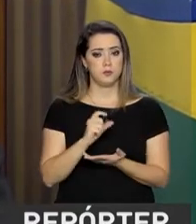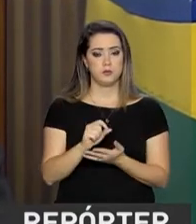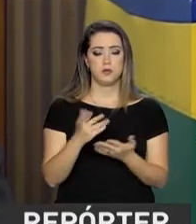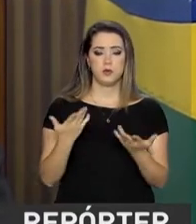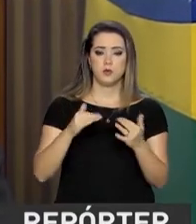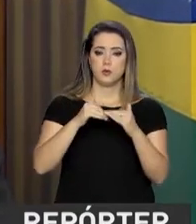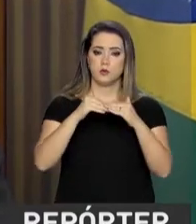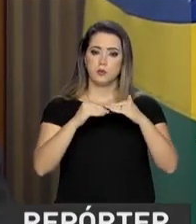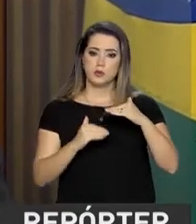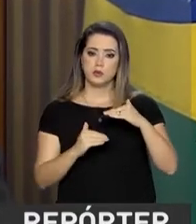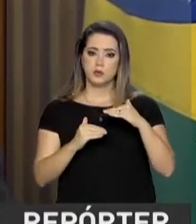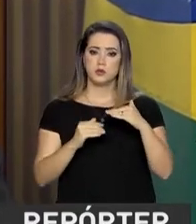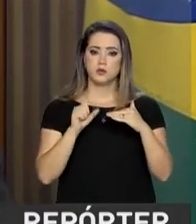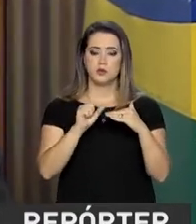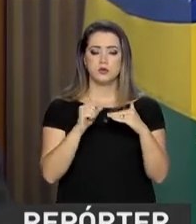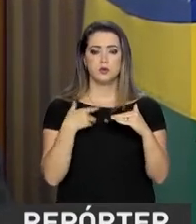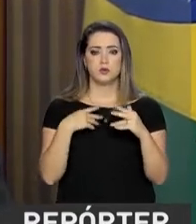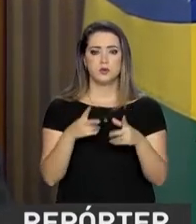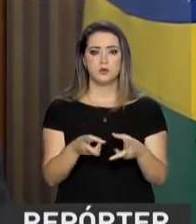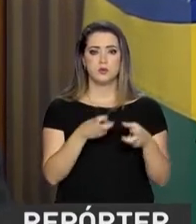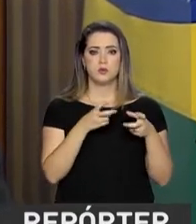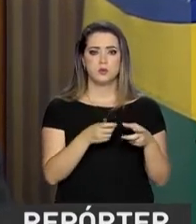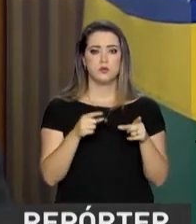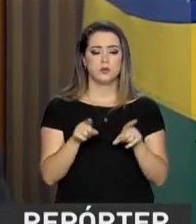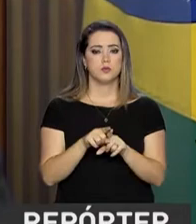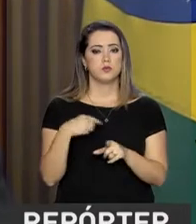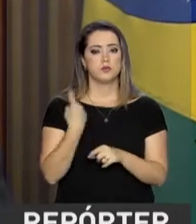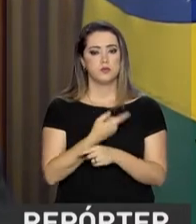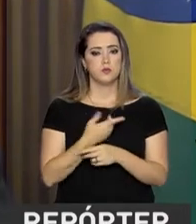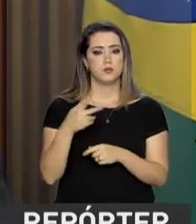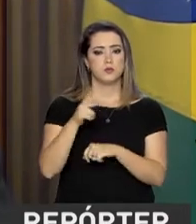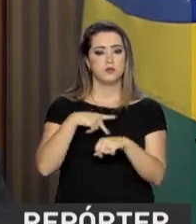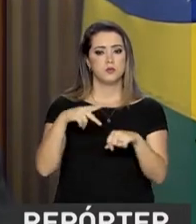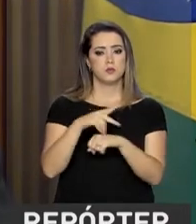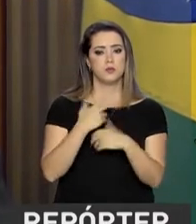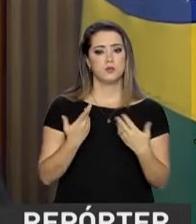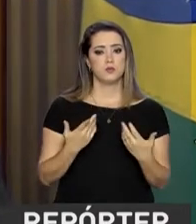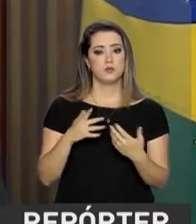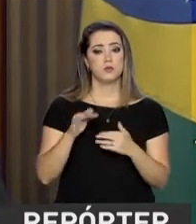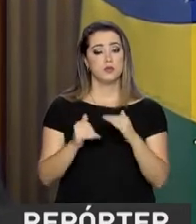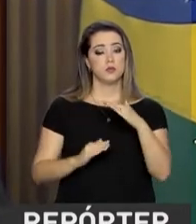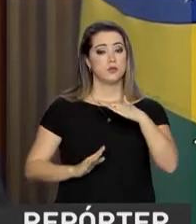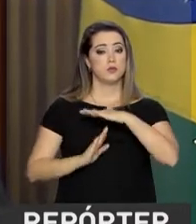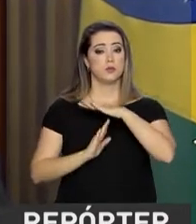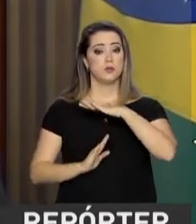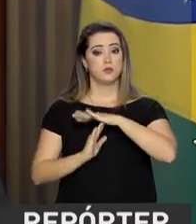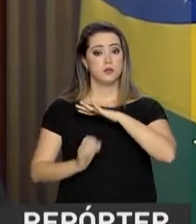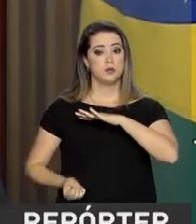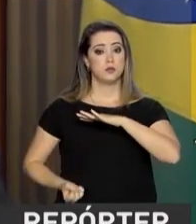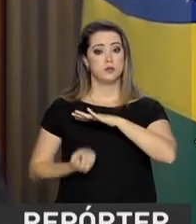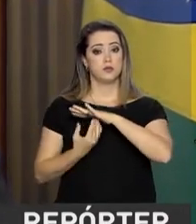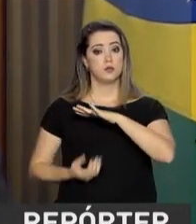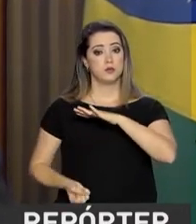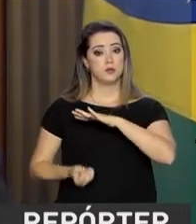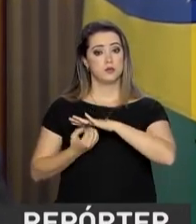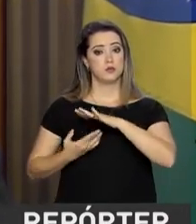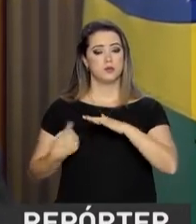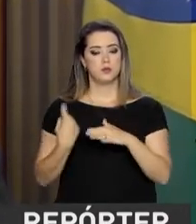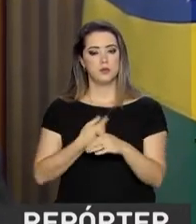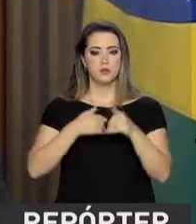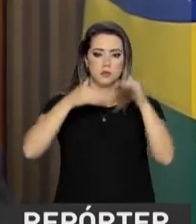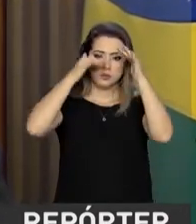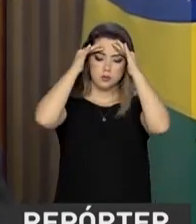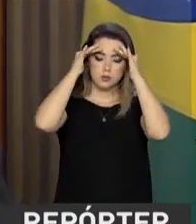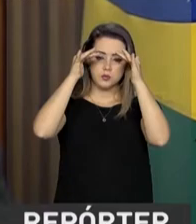patamares jamais observados no nosso país quando se fala do teto dos gastos públicos e vejam que nós estamos obedecendo